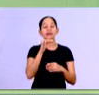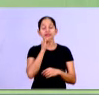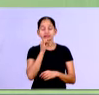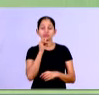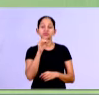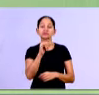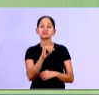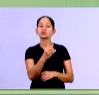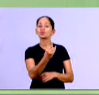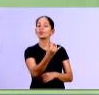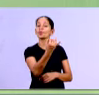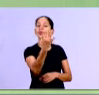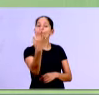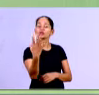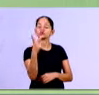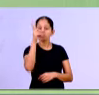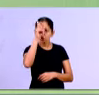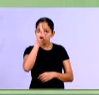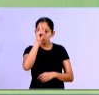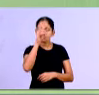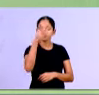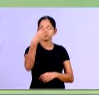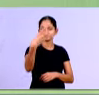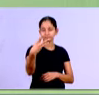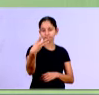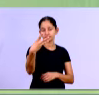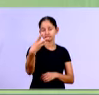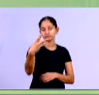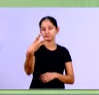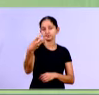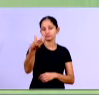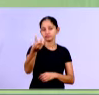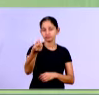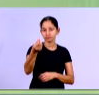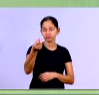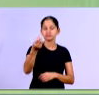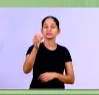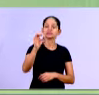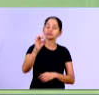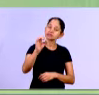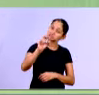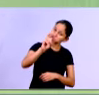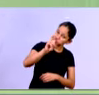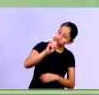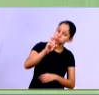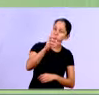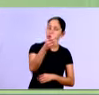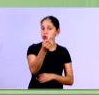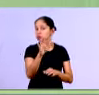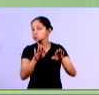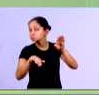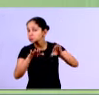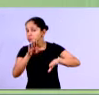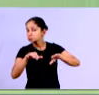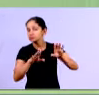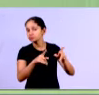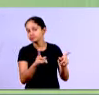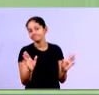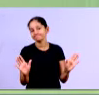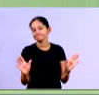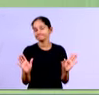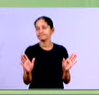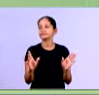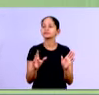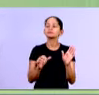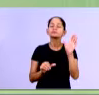um ano civil, respondemos com 365 ou 366. E se for bissexto, claro. Pois bem, mas mudarmos